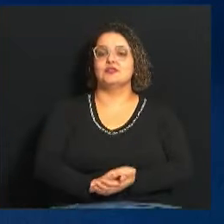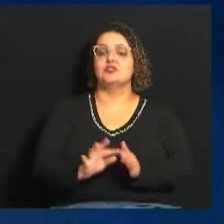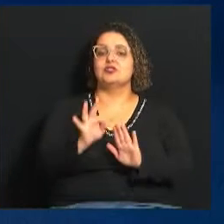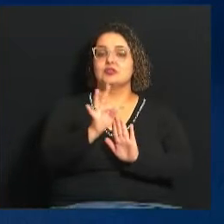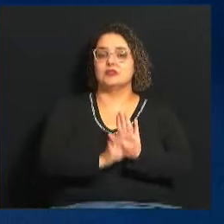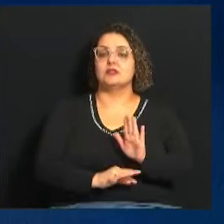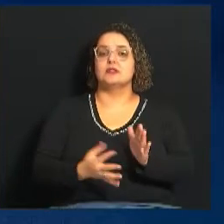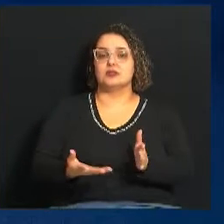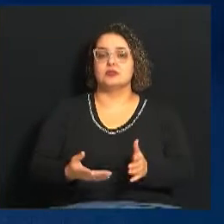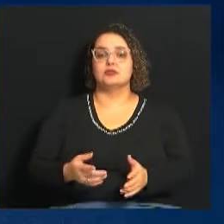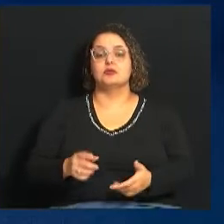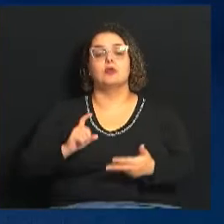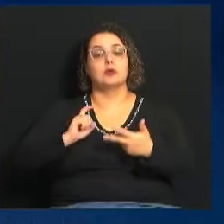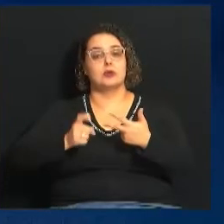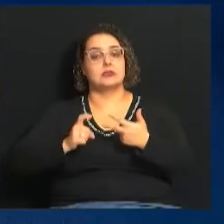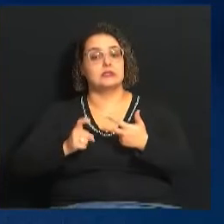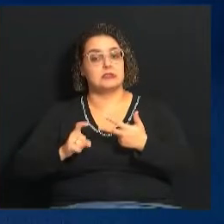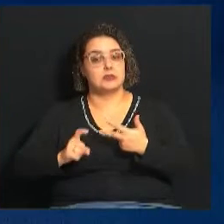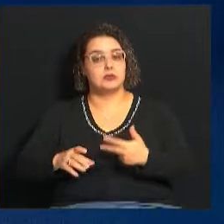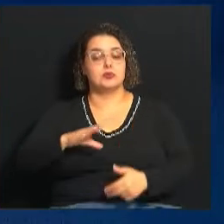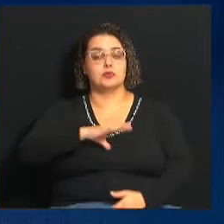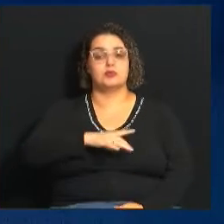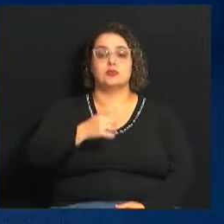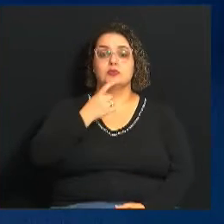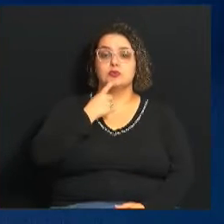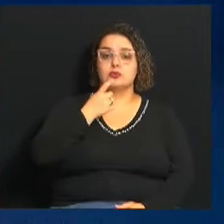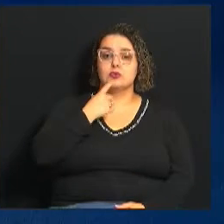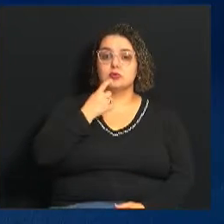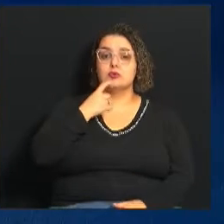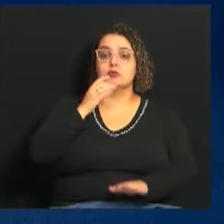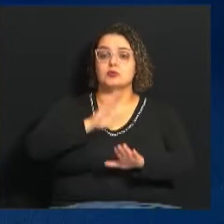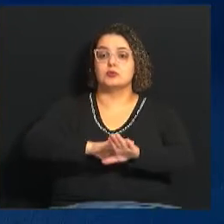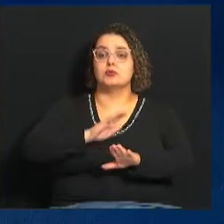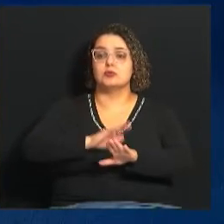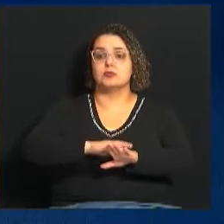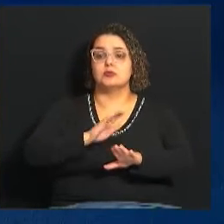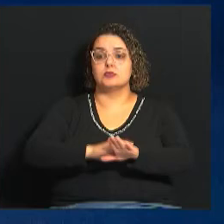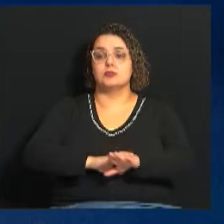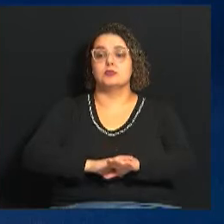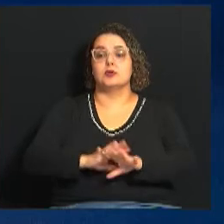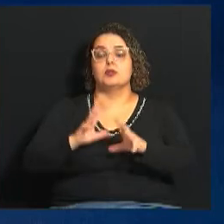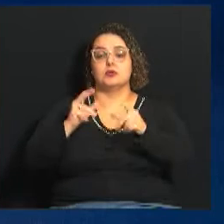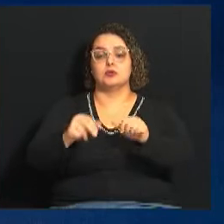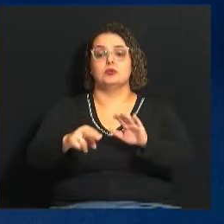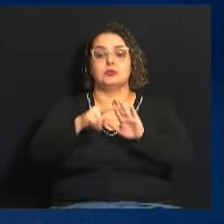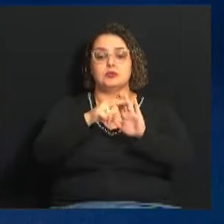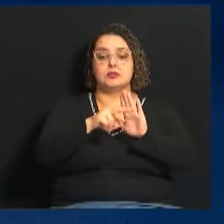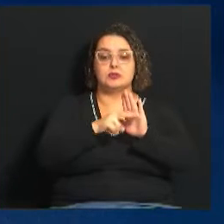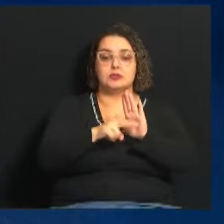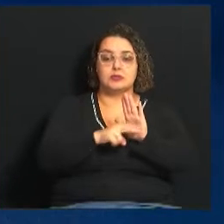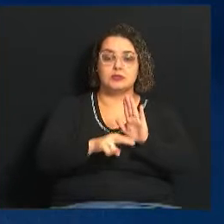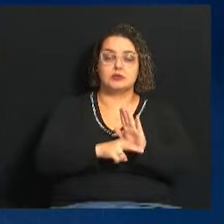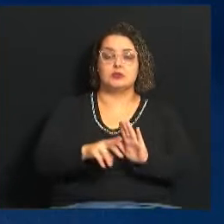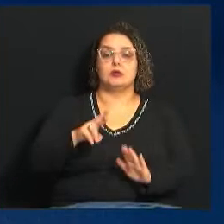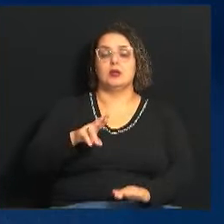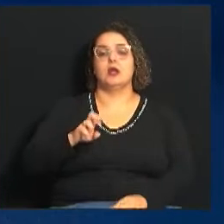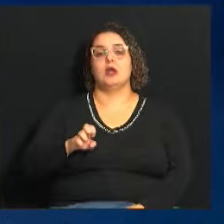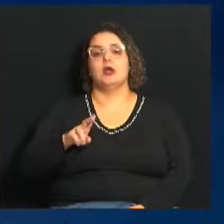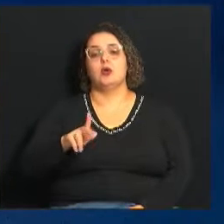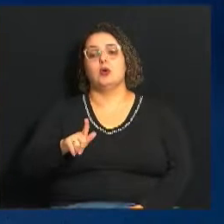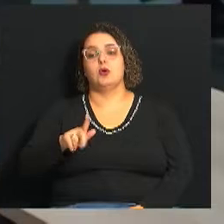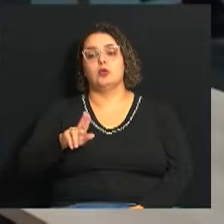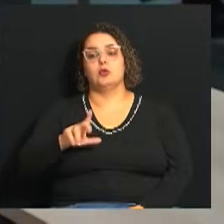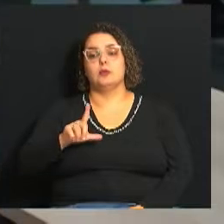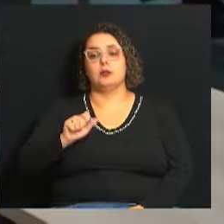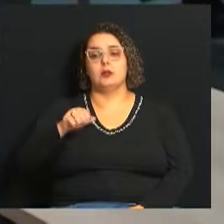o Executivo Municipal, no âmbito de suas atribuições, baixe as normas regulamentares necessárias ao cumprimento da